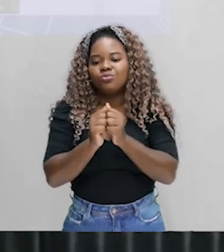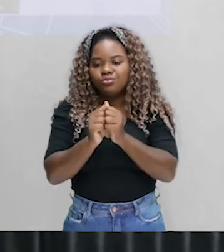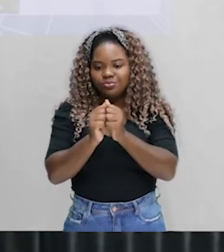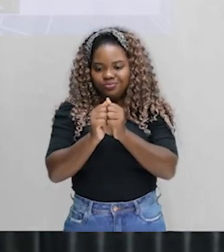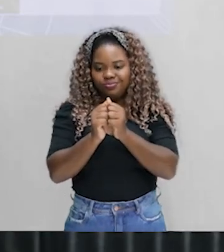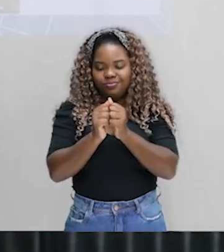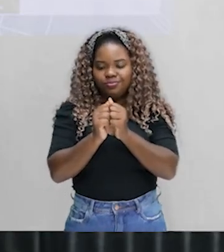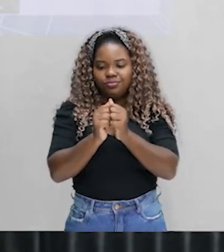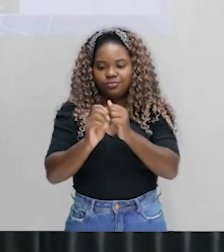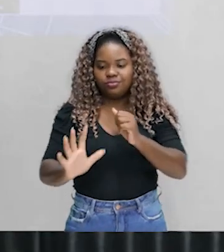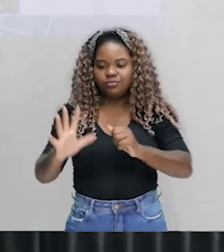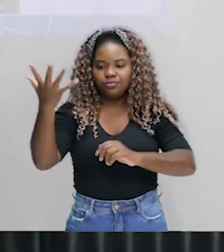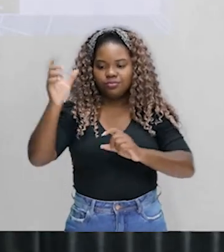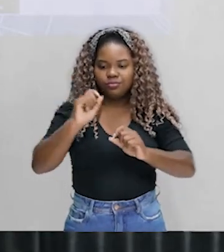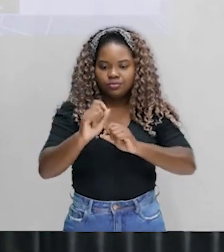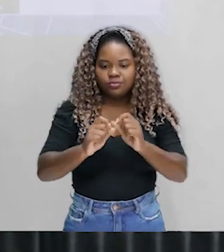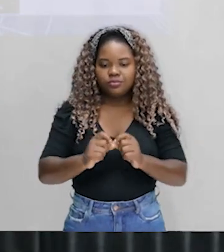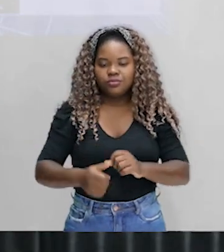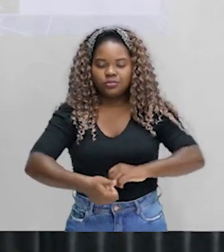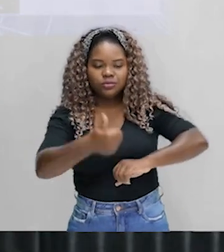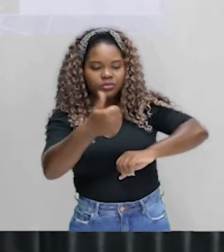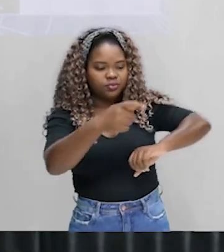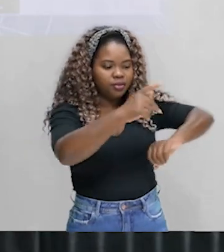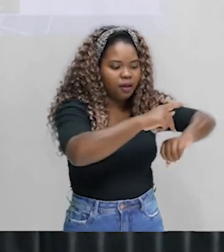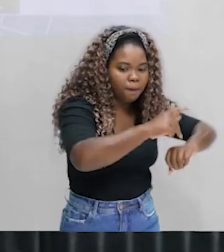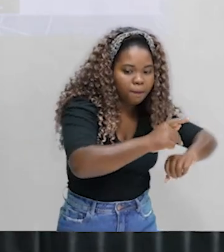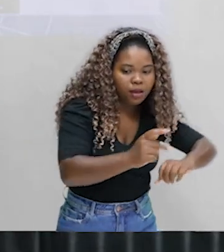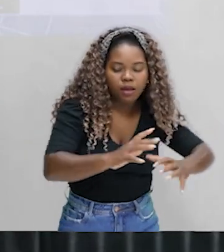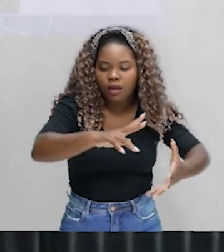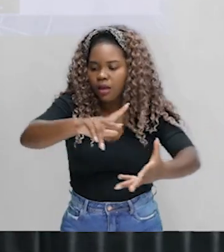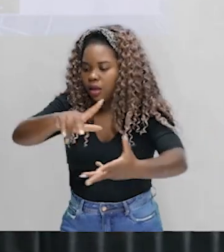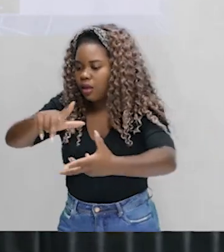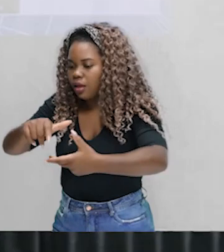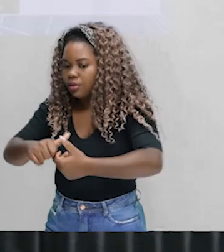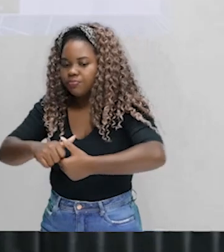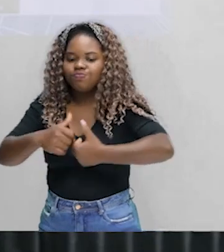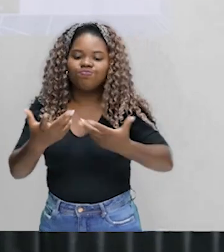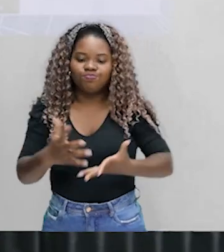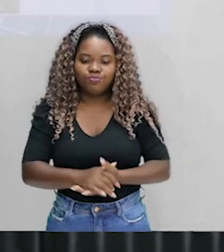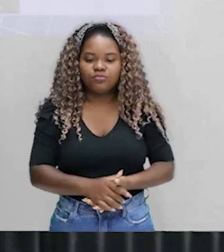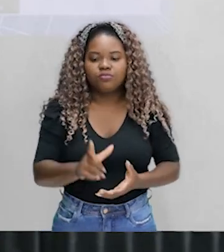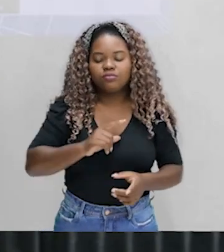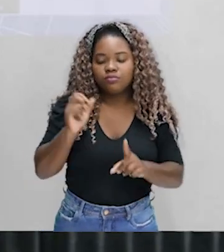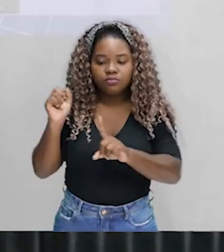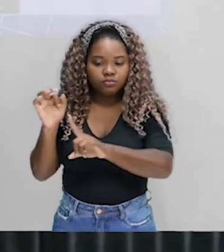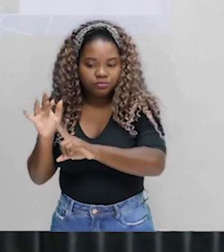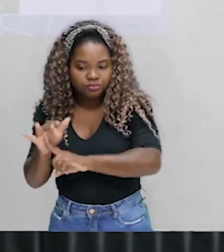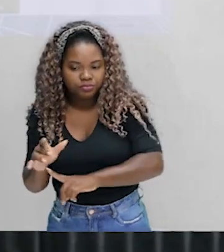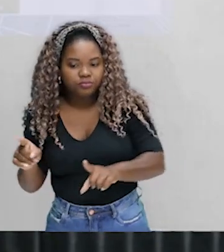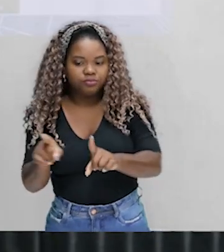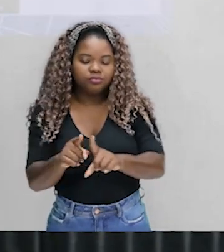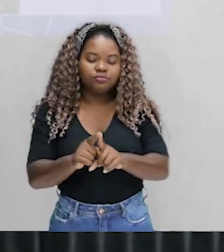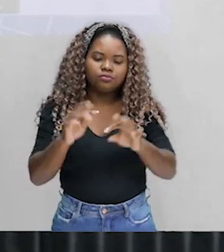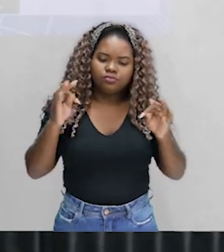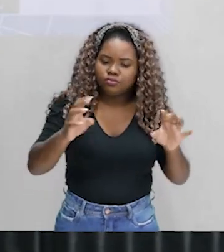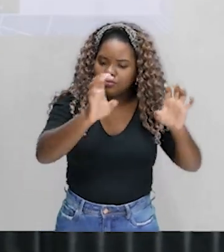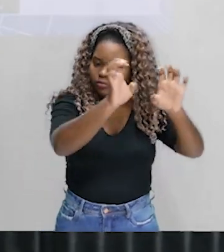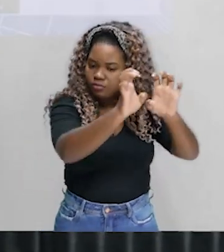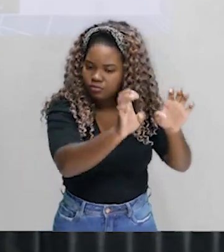formar as primeiras rochas e planetas, foi gerando ali os gases, né? E todas essas